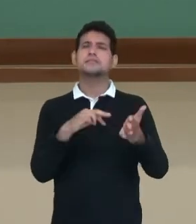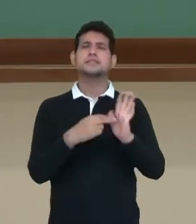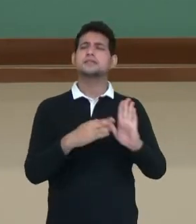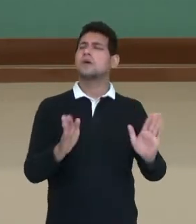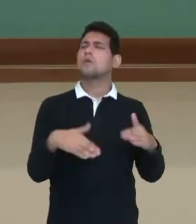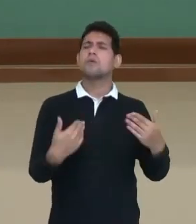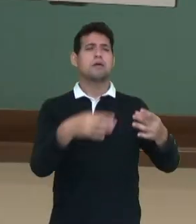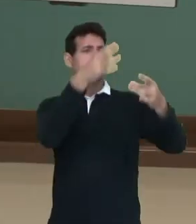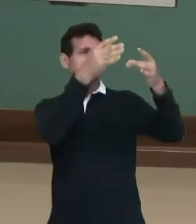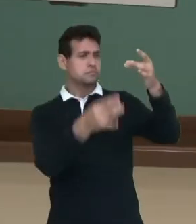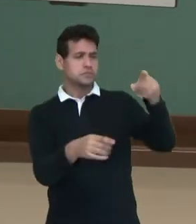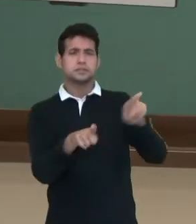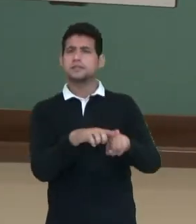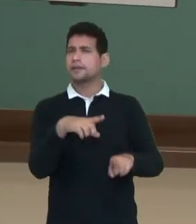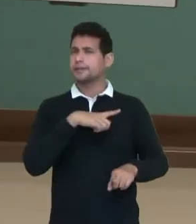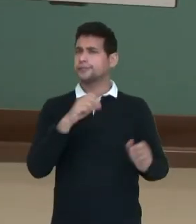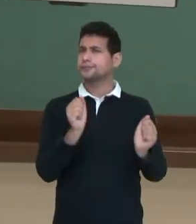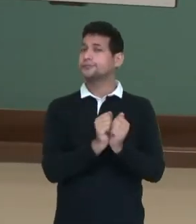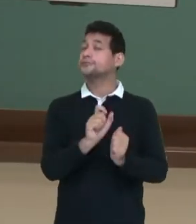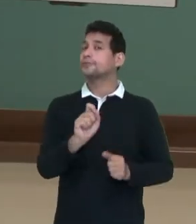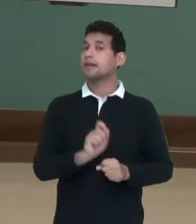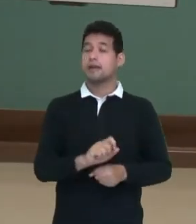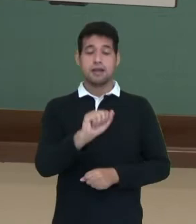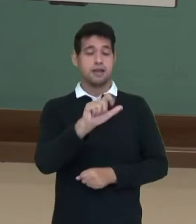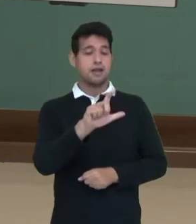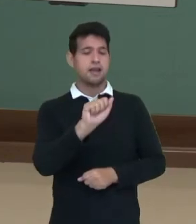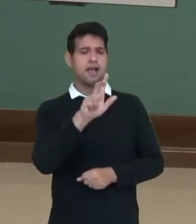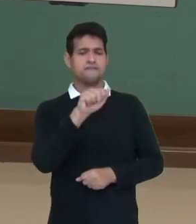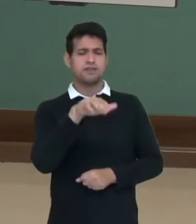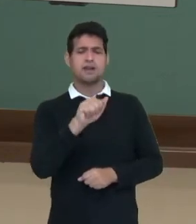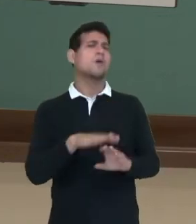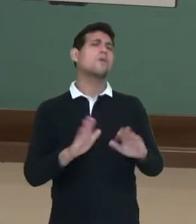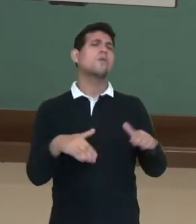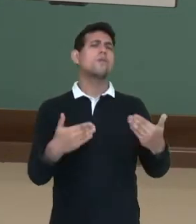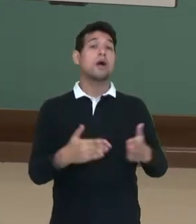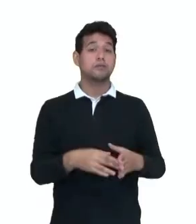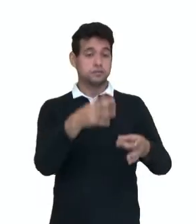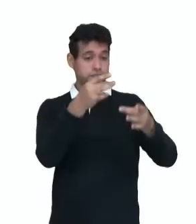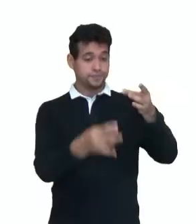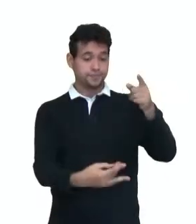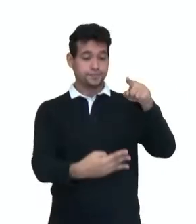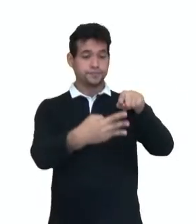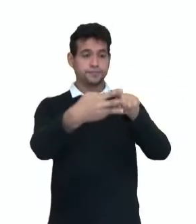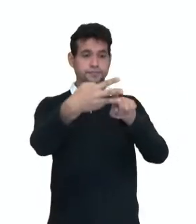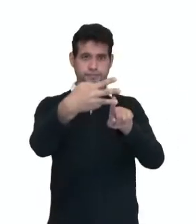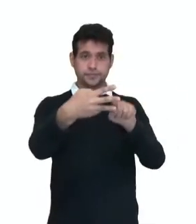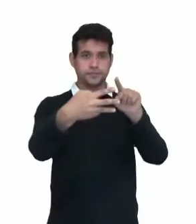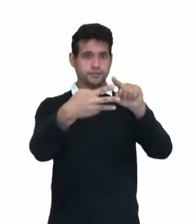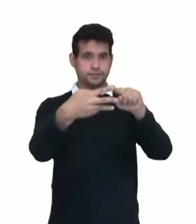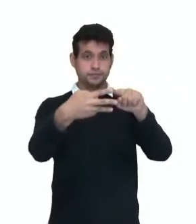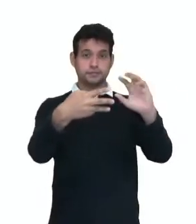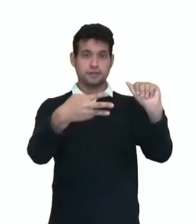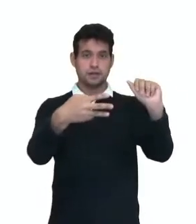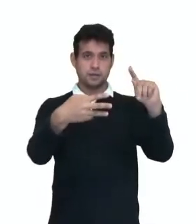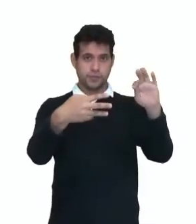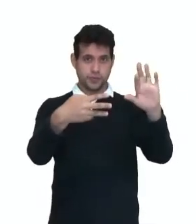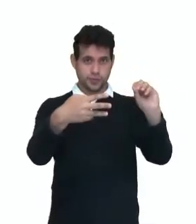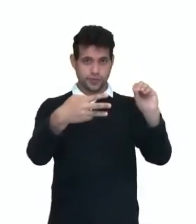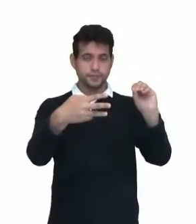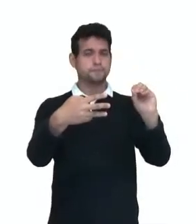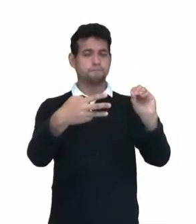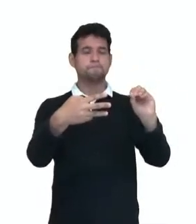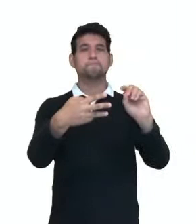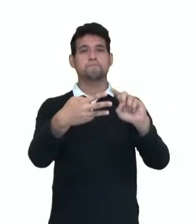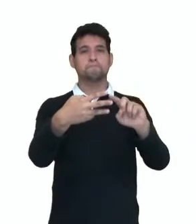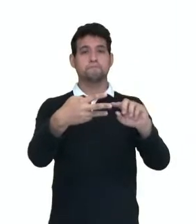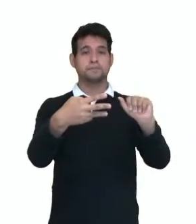os elementos que compõem uma alavanca? Quais são eles? Os elementos são três: o ponto de apoio,